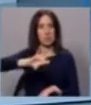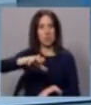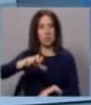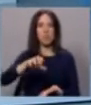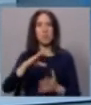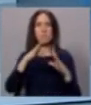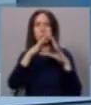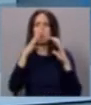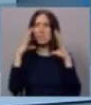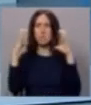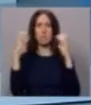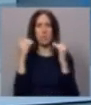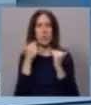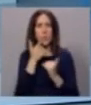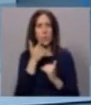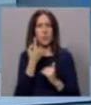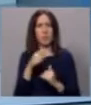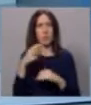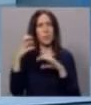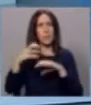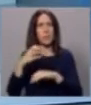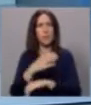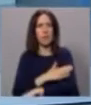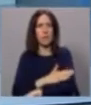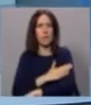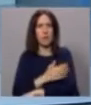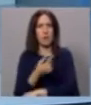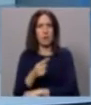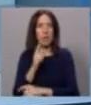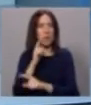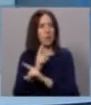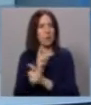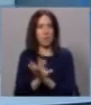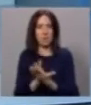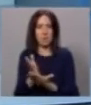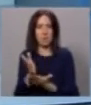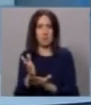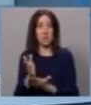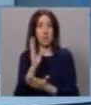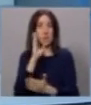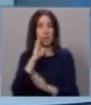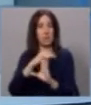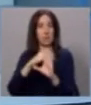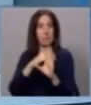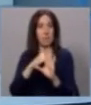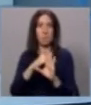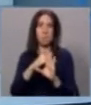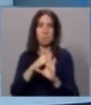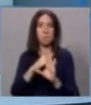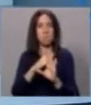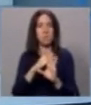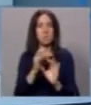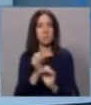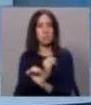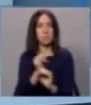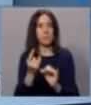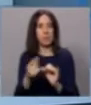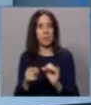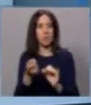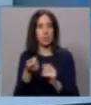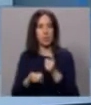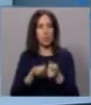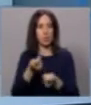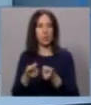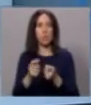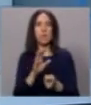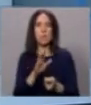céu geralmente muito nublado, os períodos de chuva fraco ou aguaceiros fracos a manterem-se até ao meio da tarde, de uma forma intervalada, depois